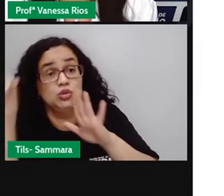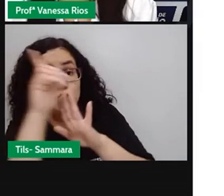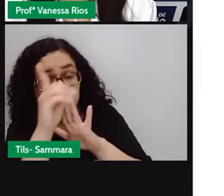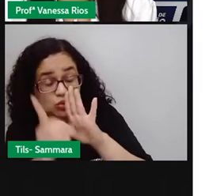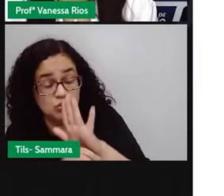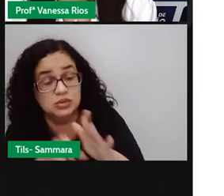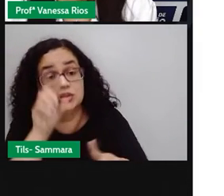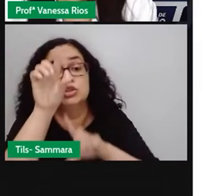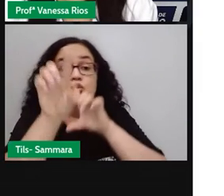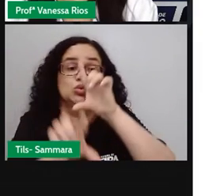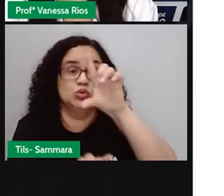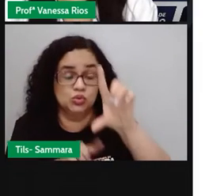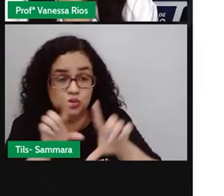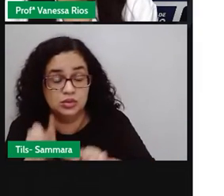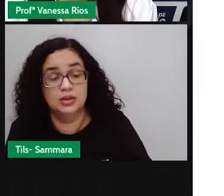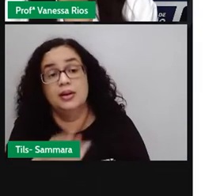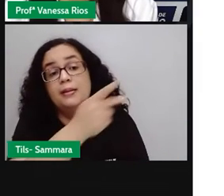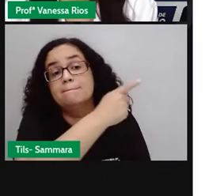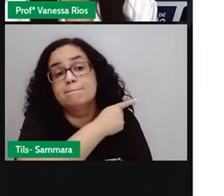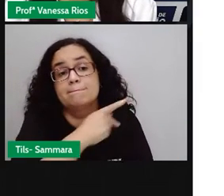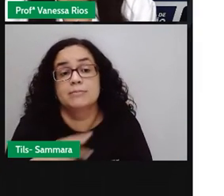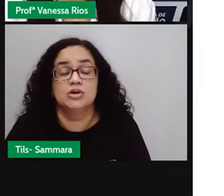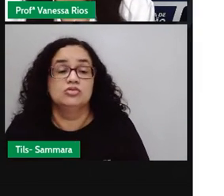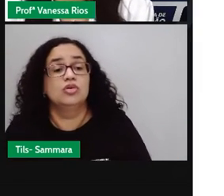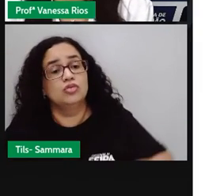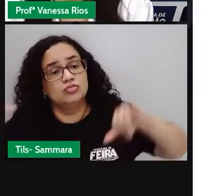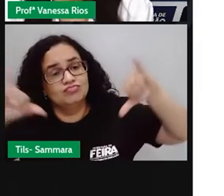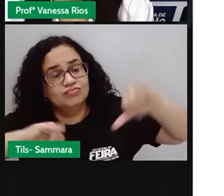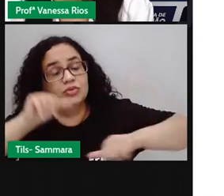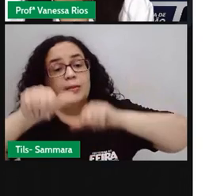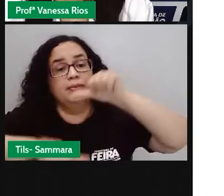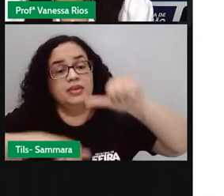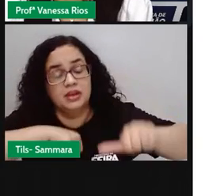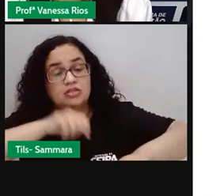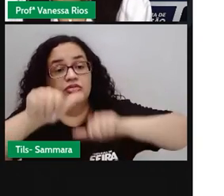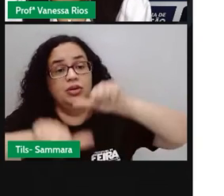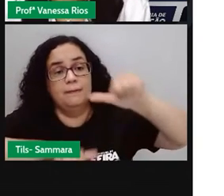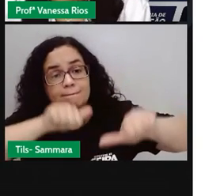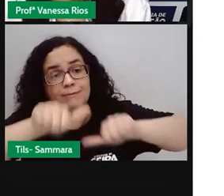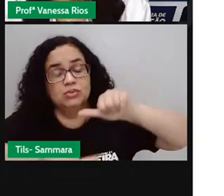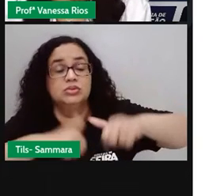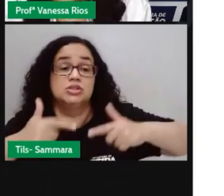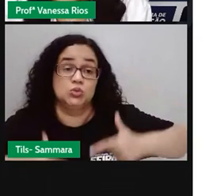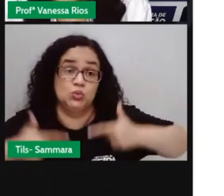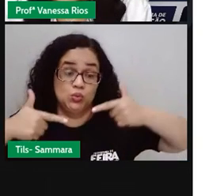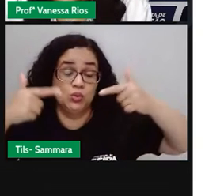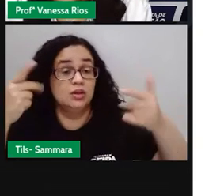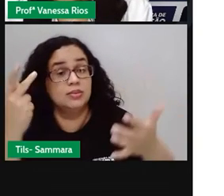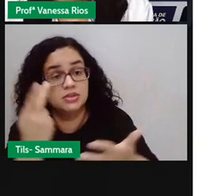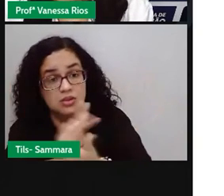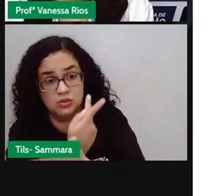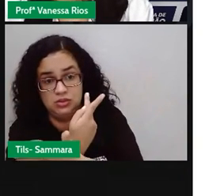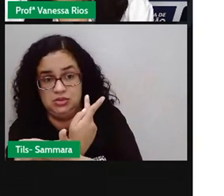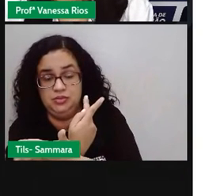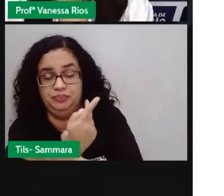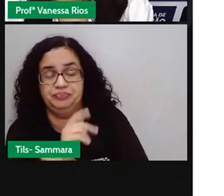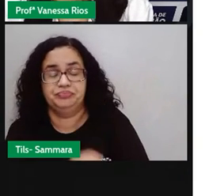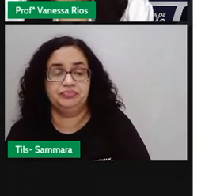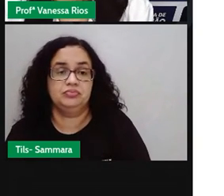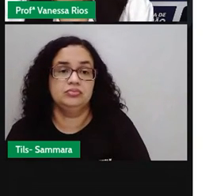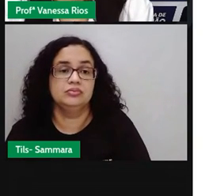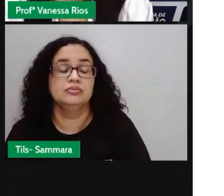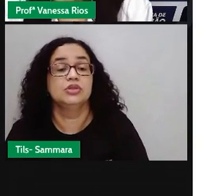de escolher esse presidente foi sofrendo alterações e muitas lutas aconteceram para